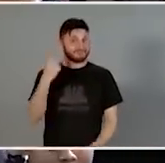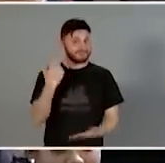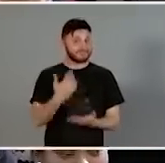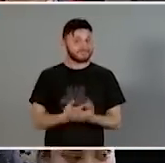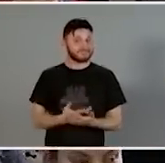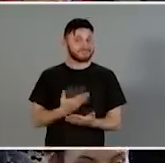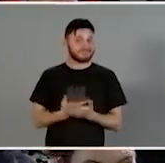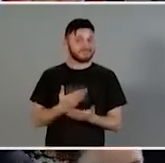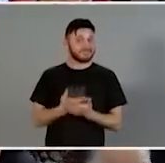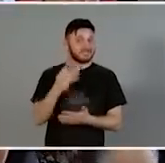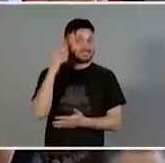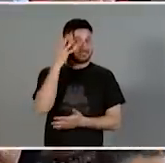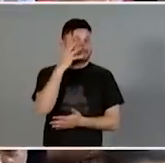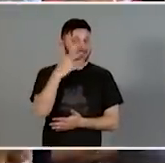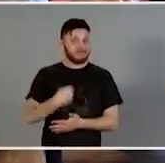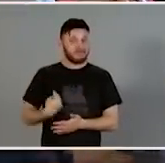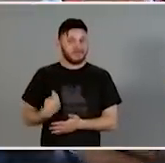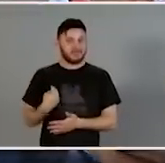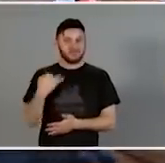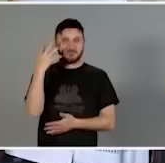Pesado, padre.